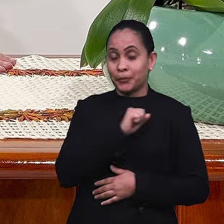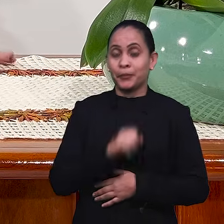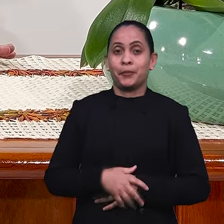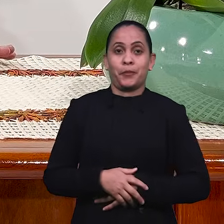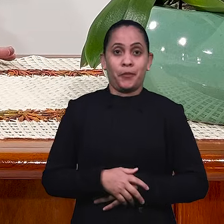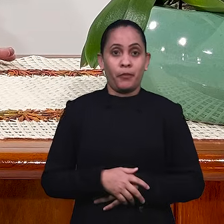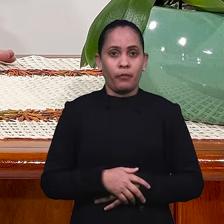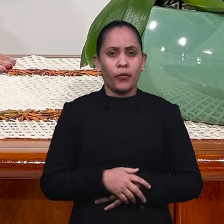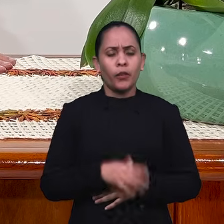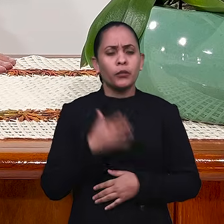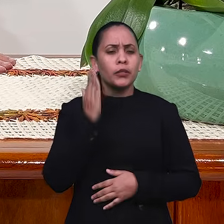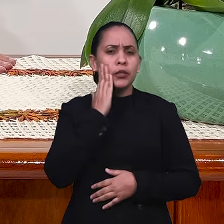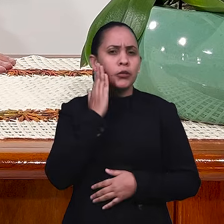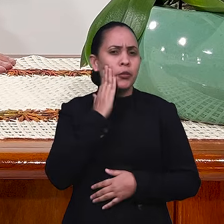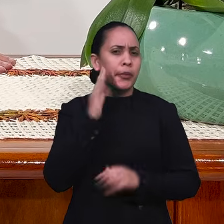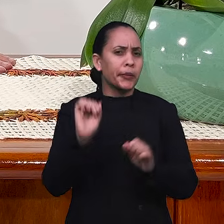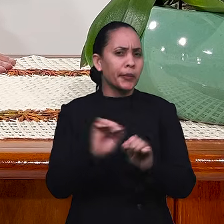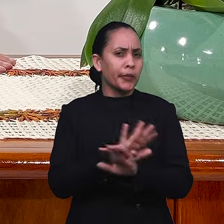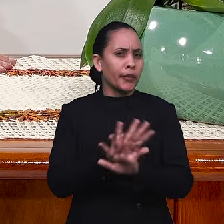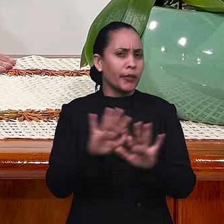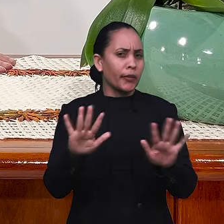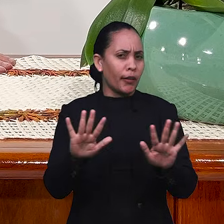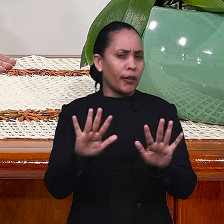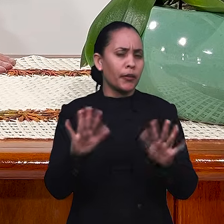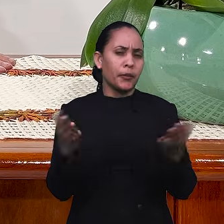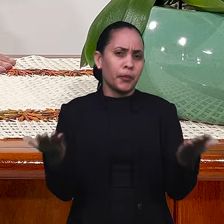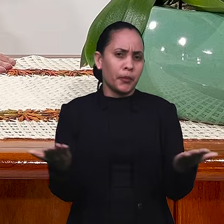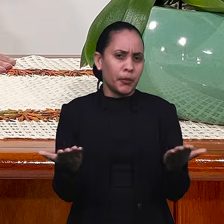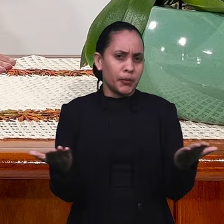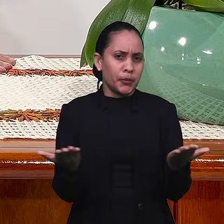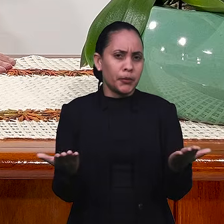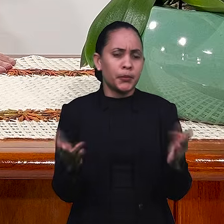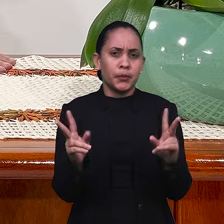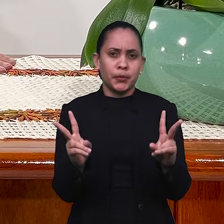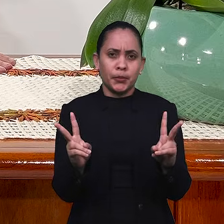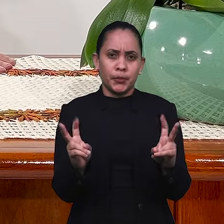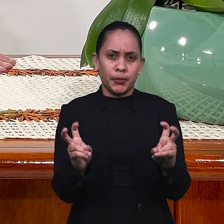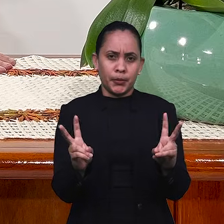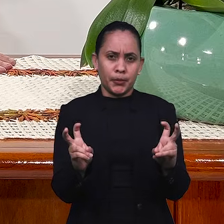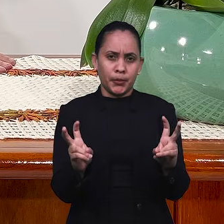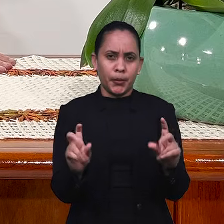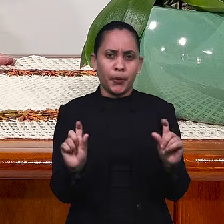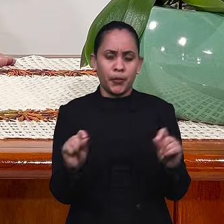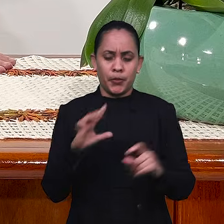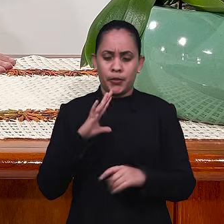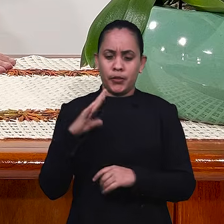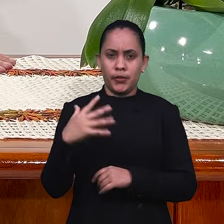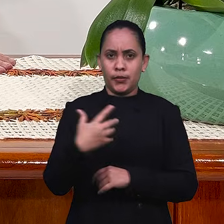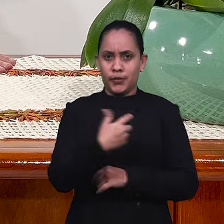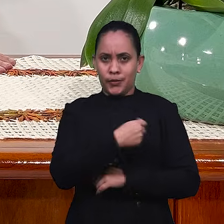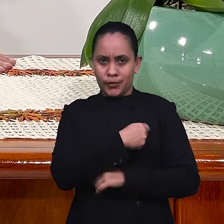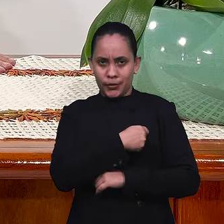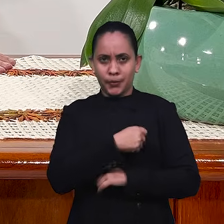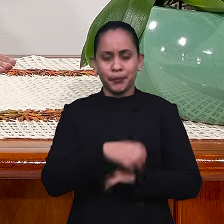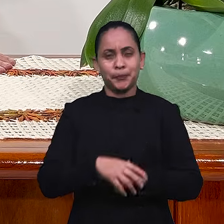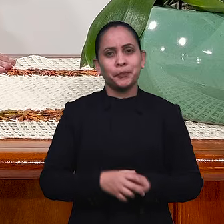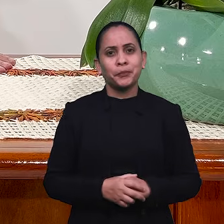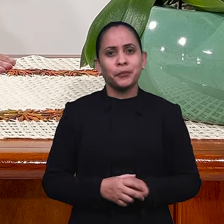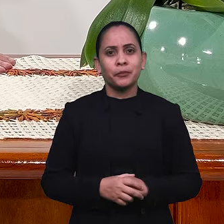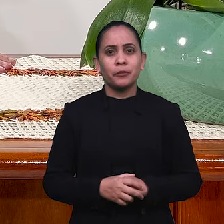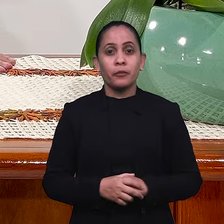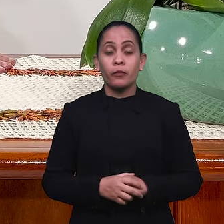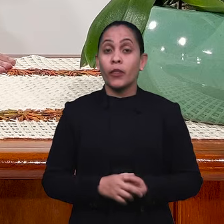um esclarecimento, vamos abordar justamente o aspecto da salvação